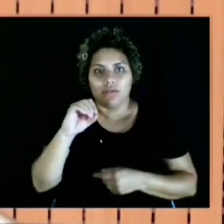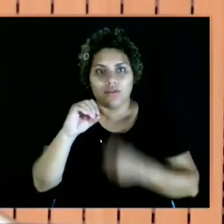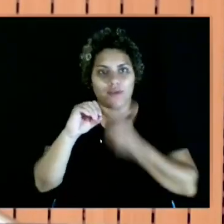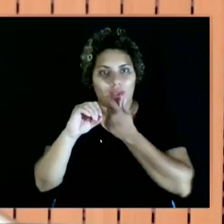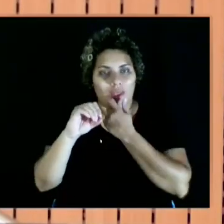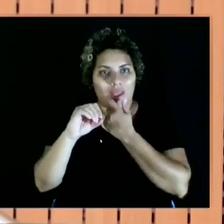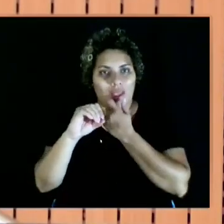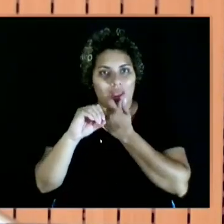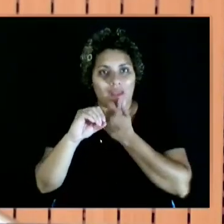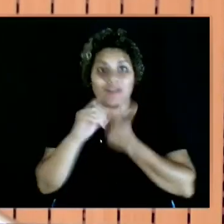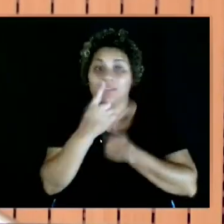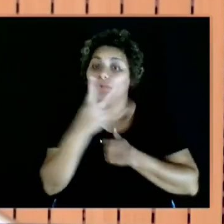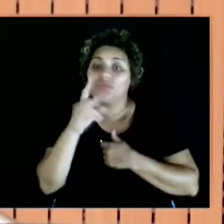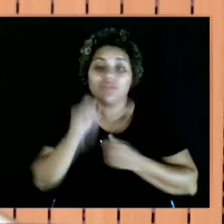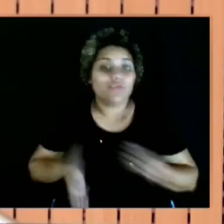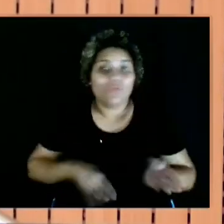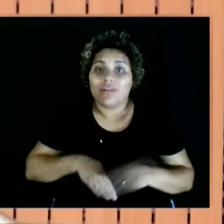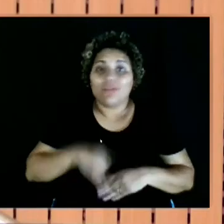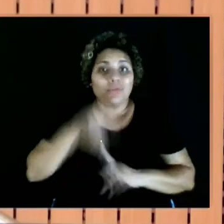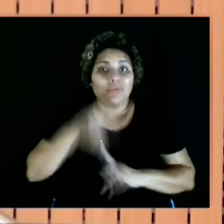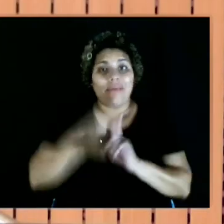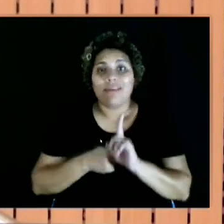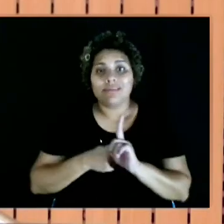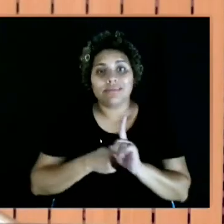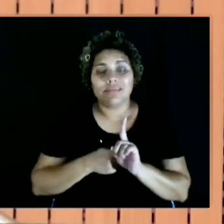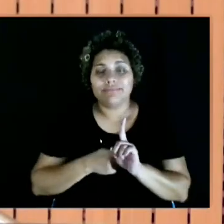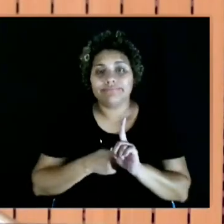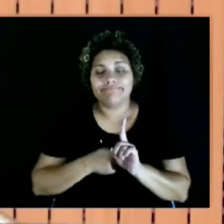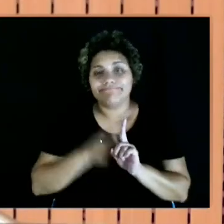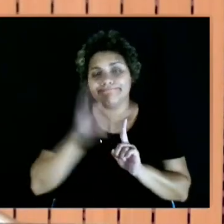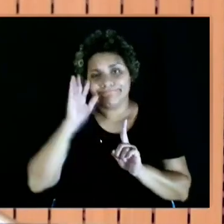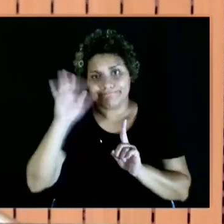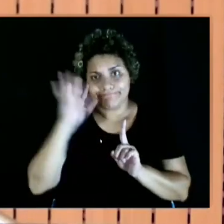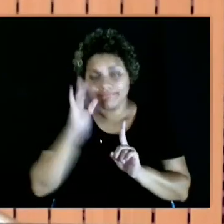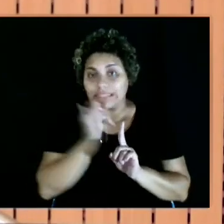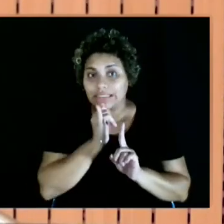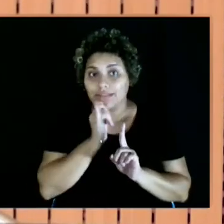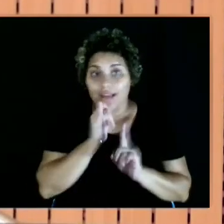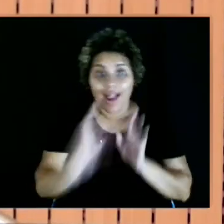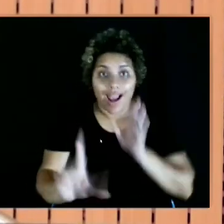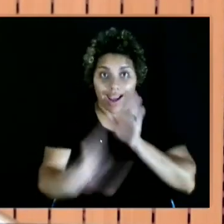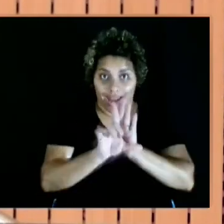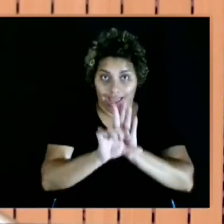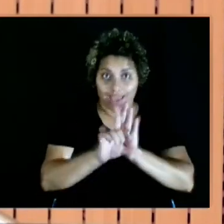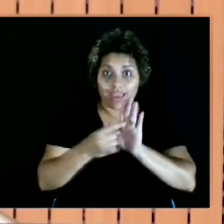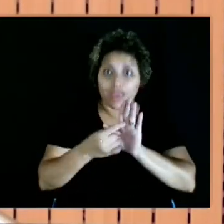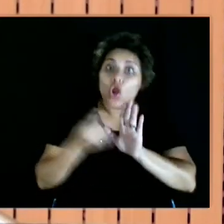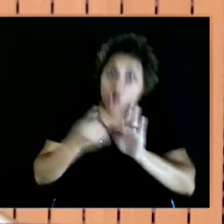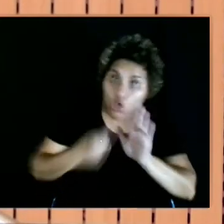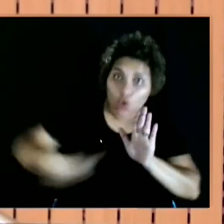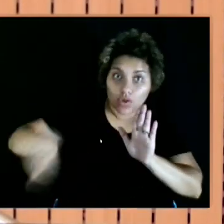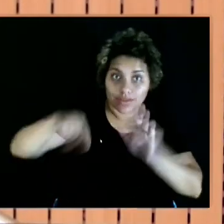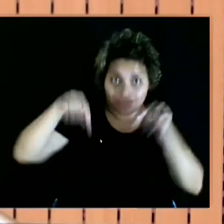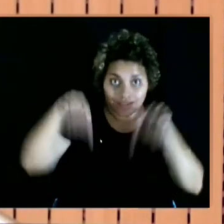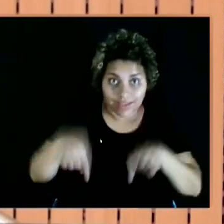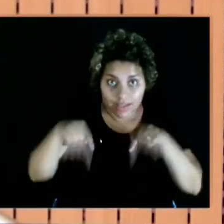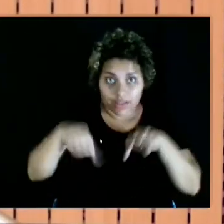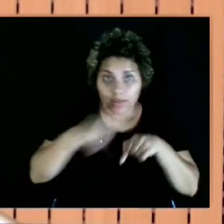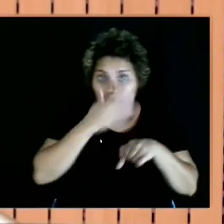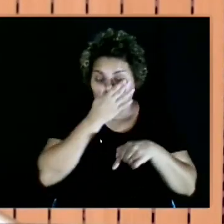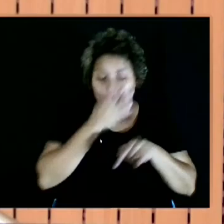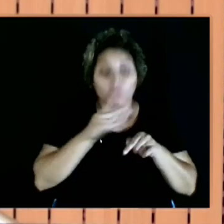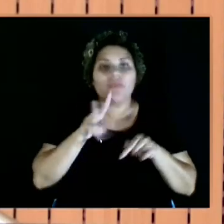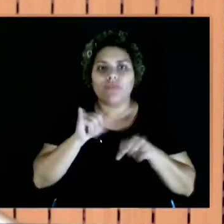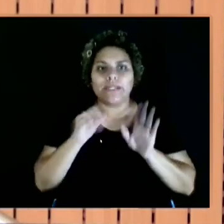fraldas mensais. Vejam, como é que a lei, nós aqui, vamos definir